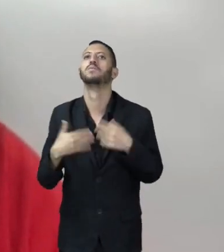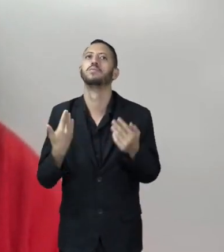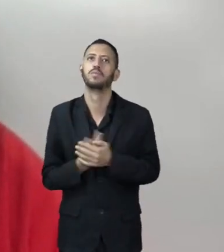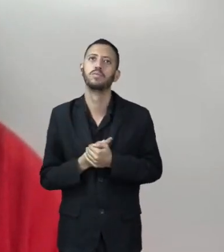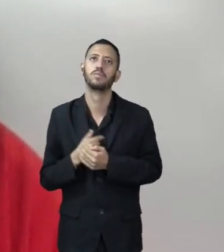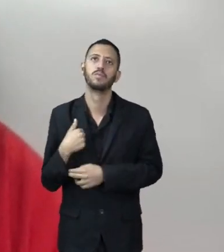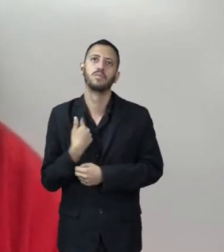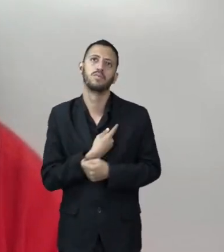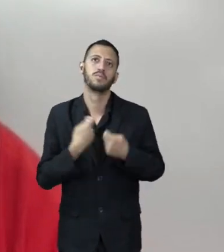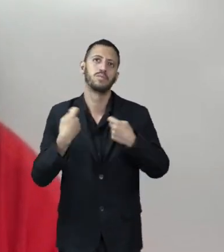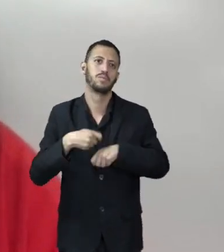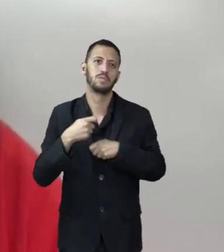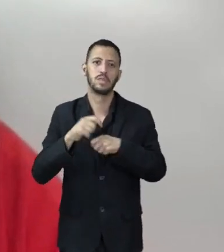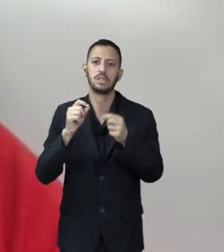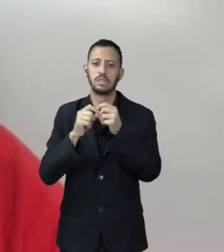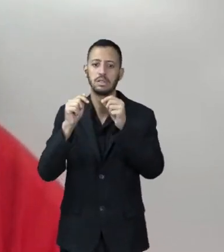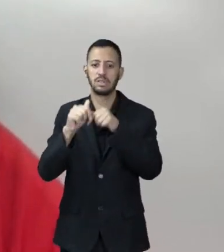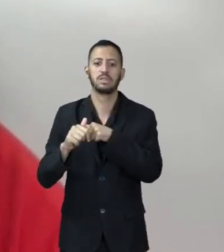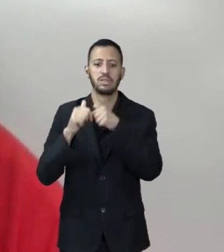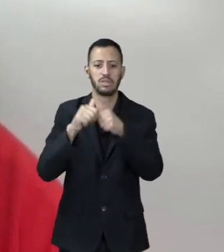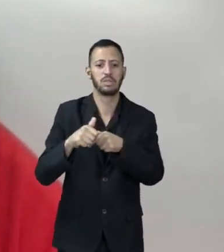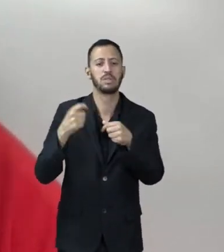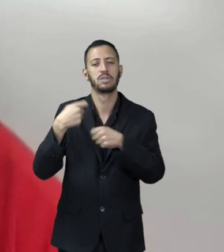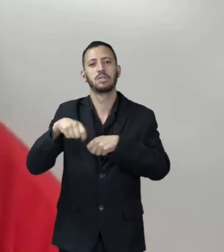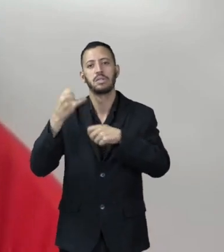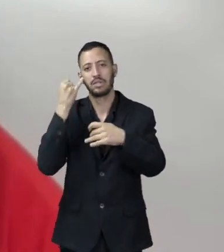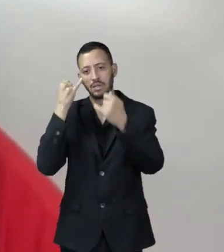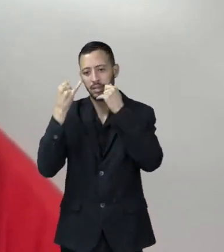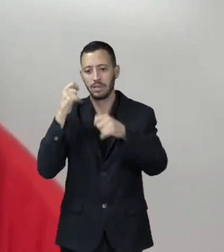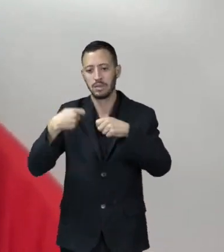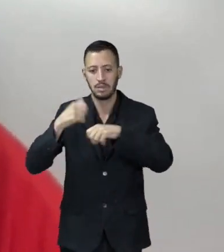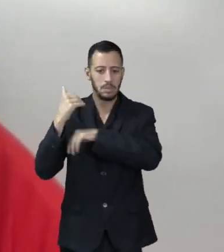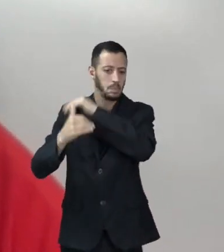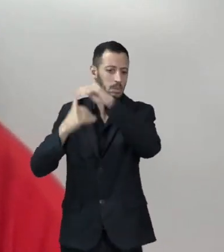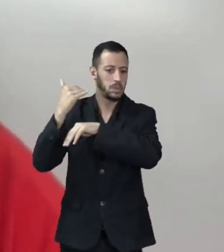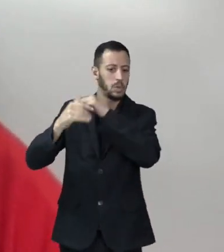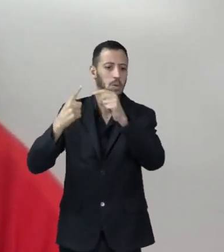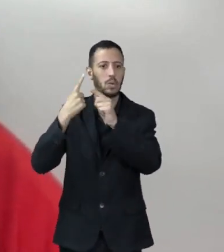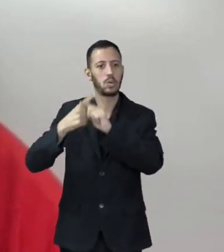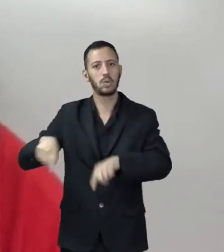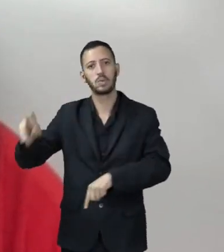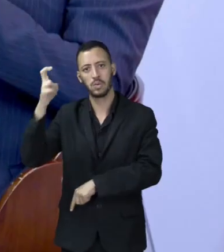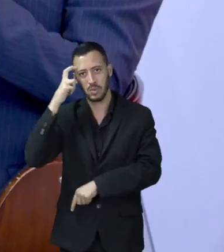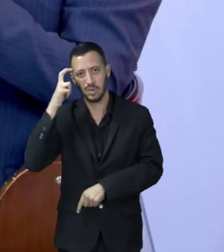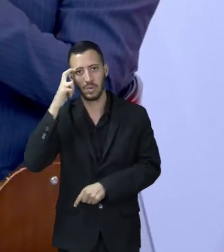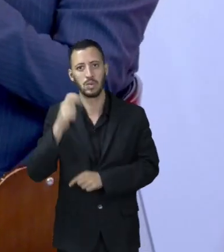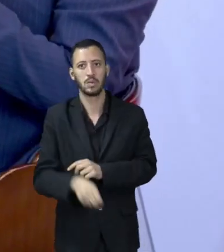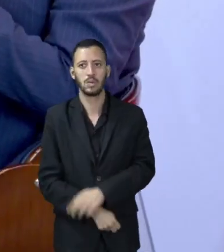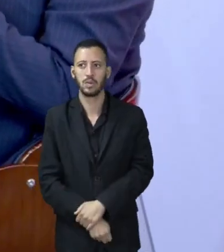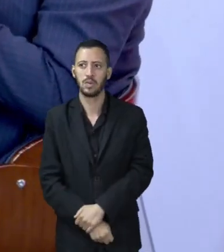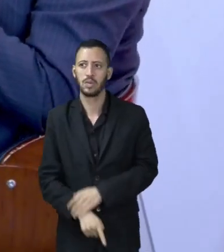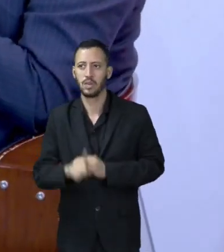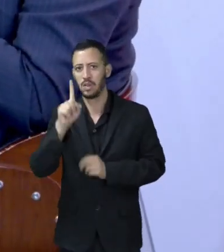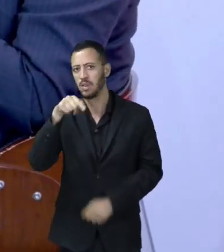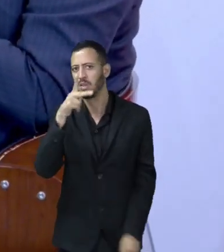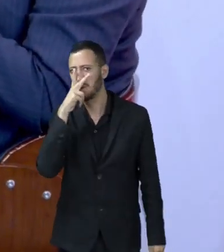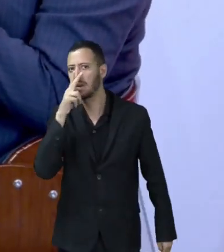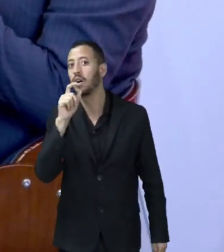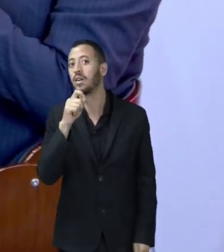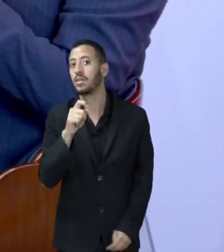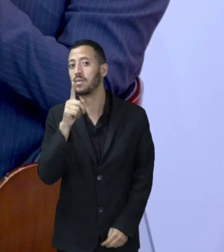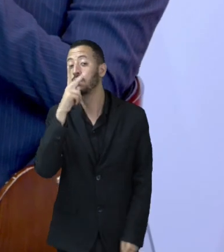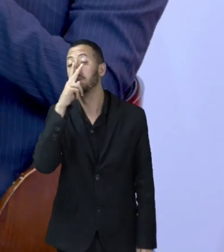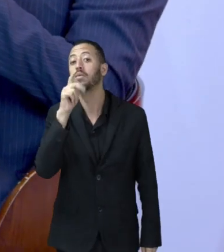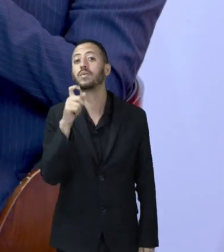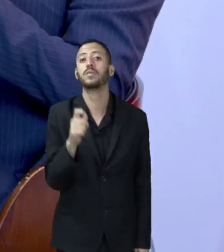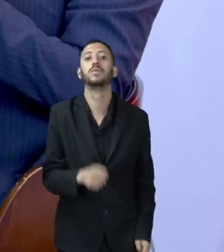a gente precisa muito de campanhas informativas, mas a gente precisa de uma revolução contracultural mesmo. Alice, você acha e ela precisa vir da educação. Você